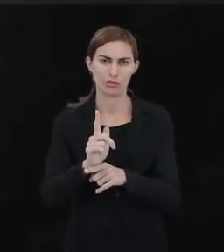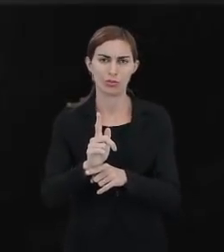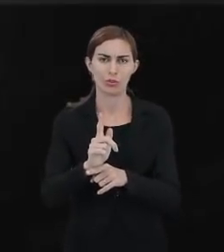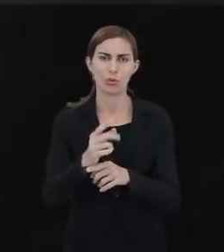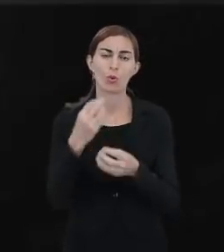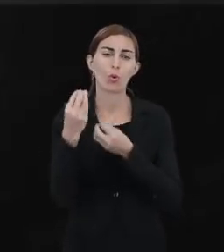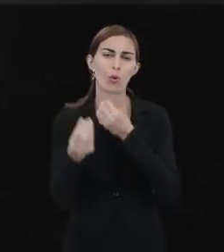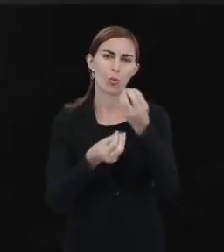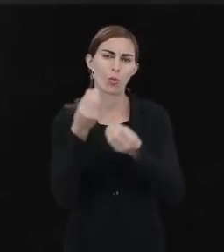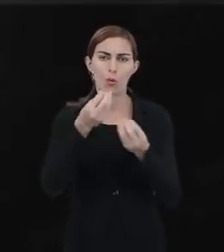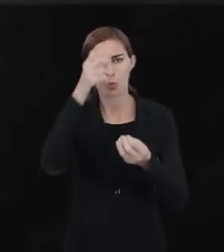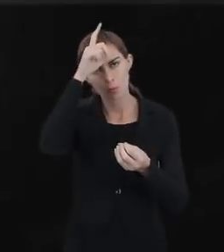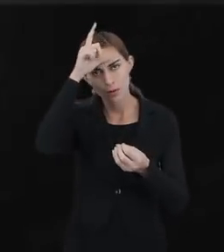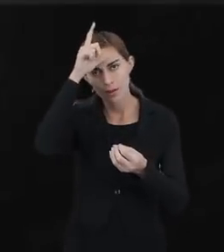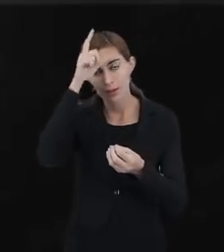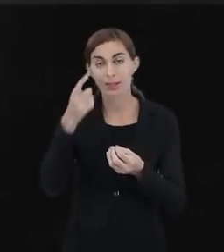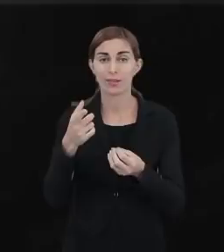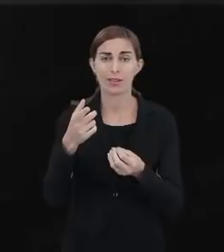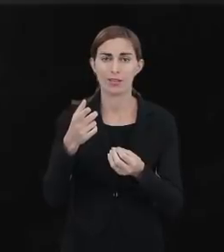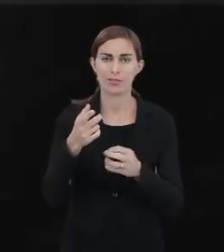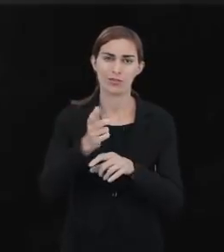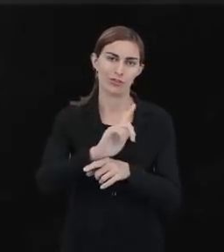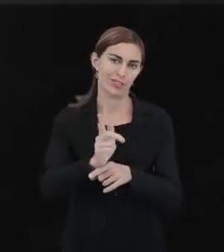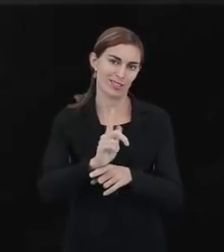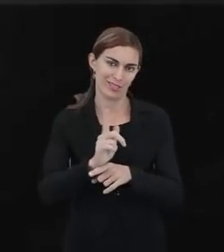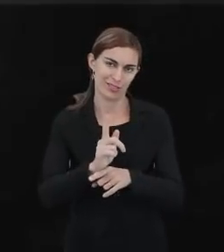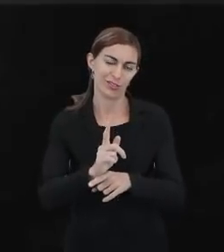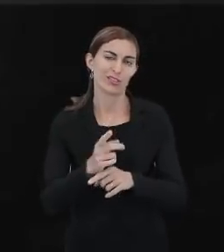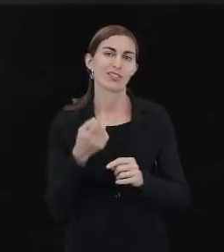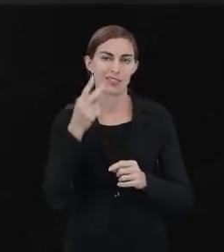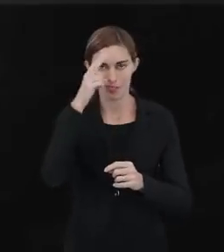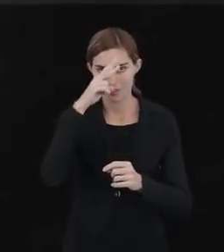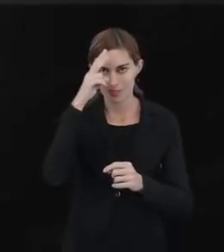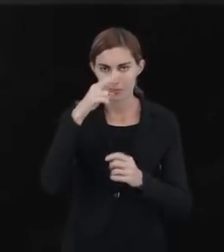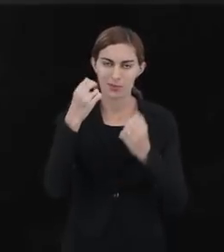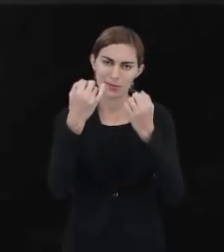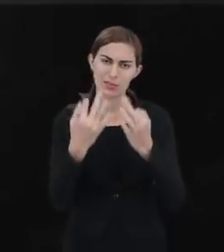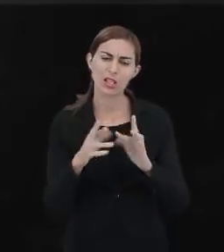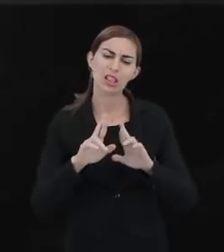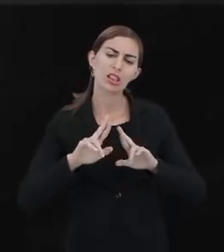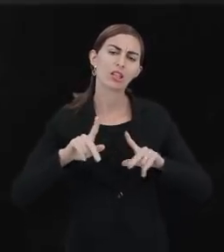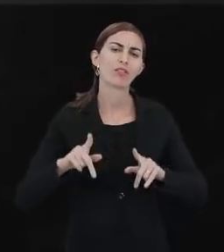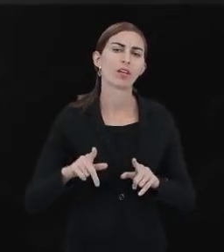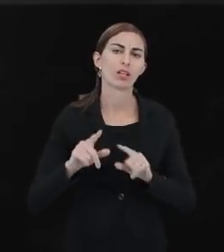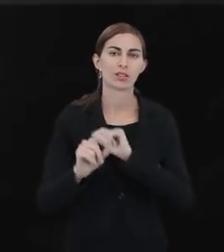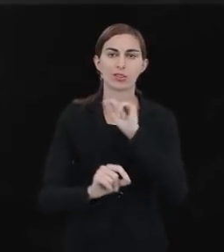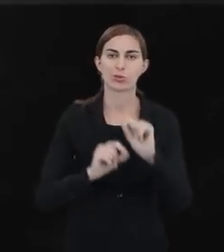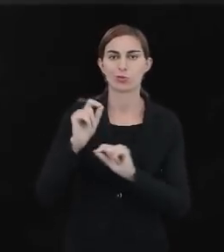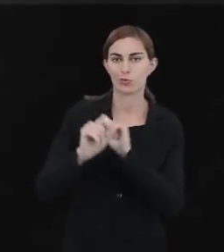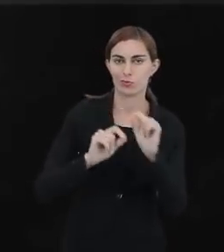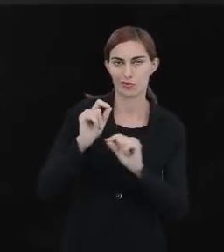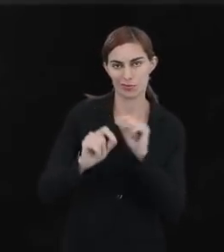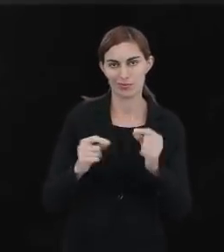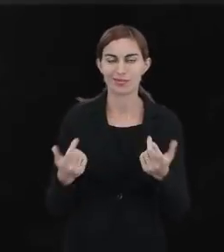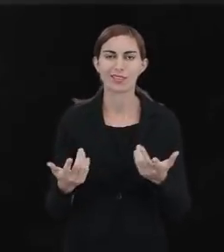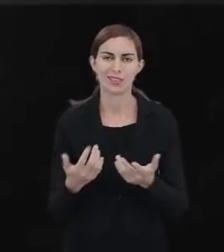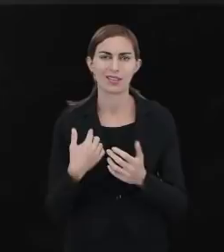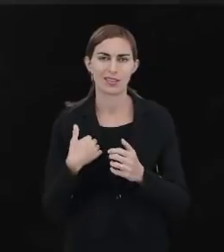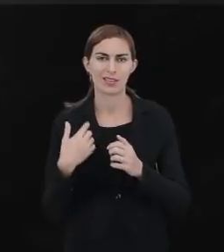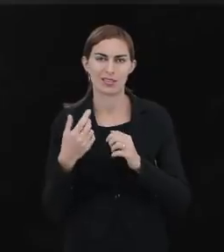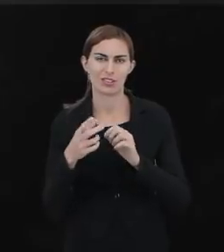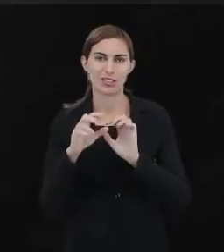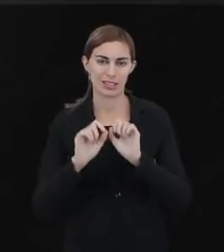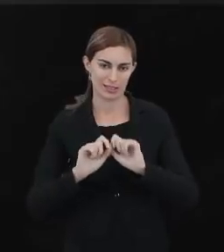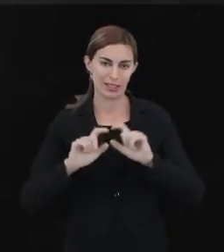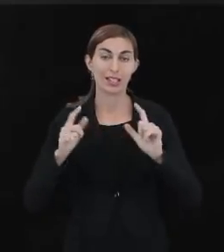aço como nem todo livre ela ditou então o que diferencia é isso a liderança está